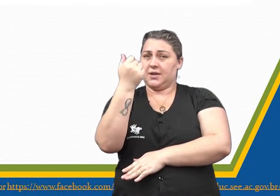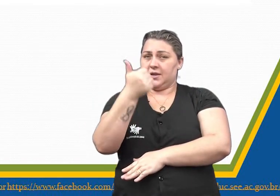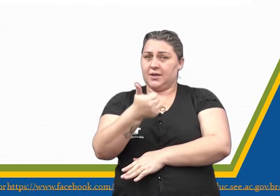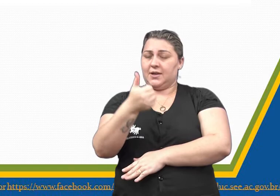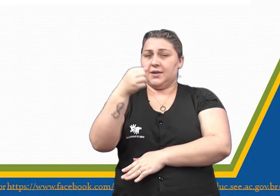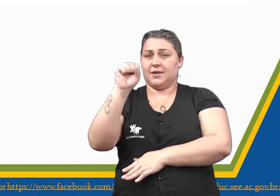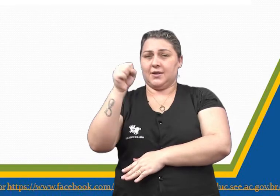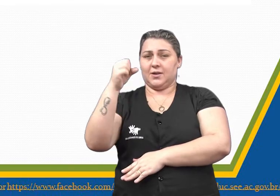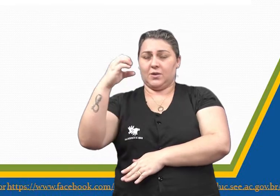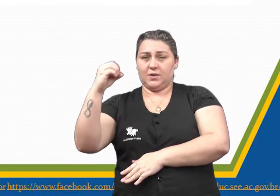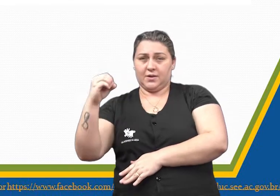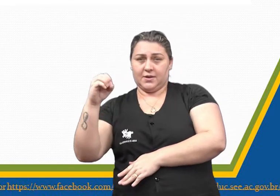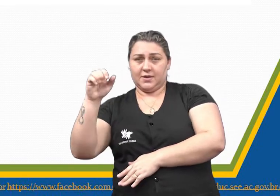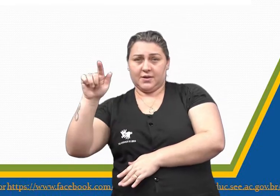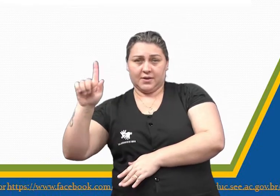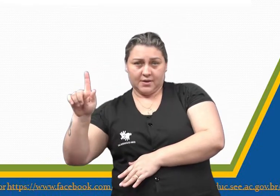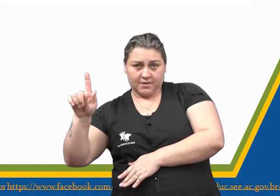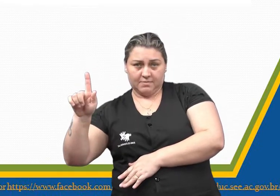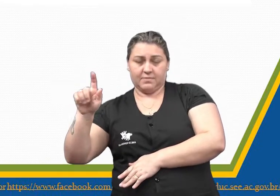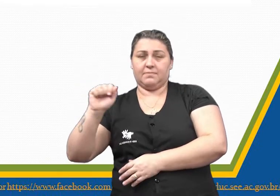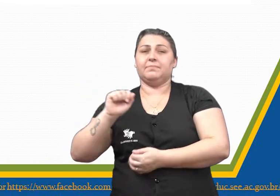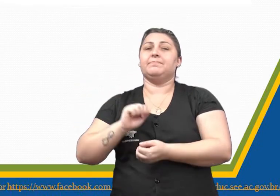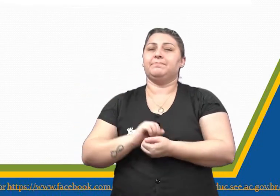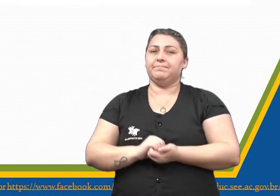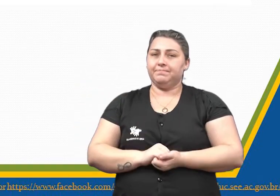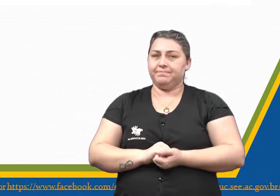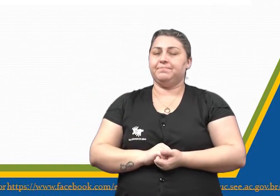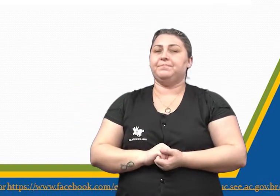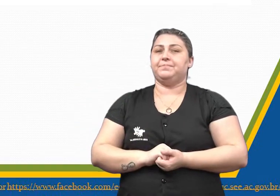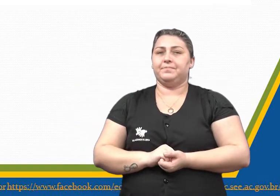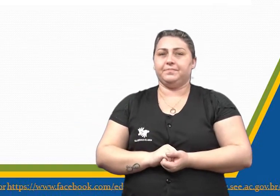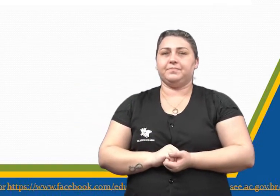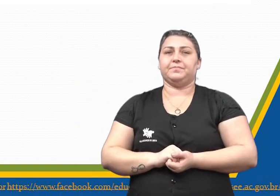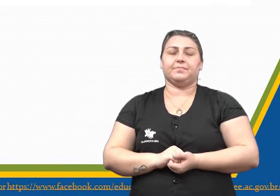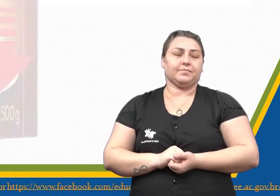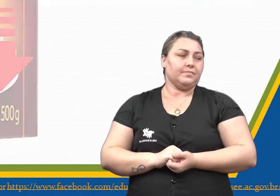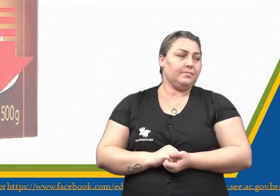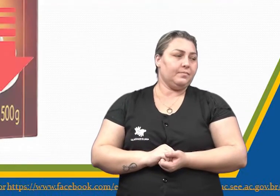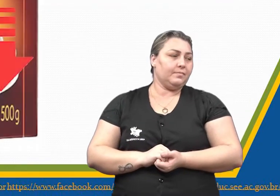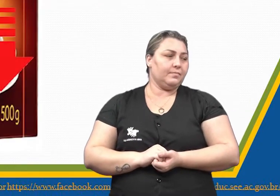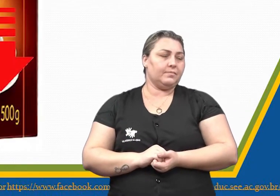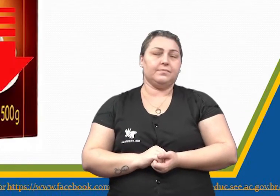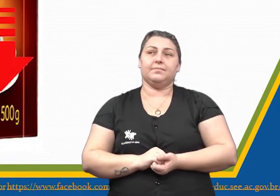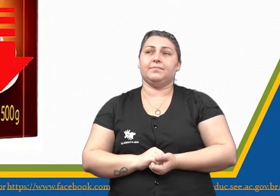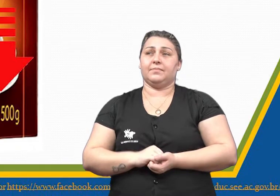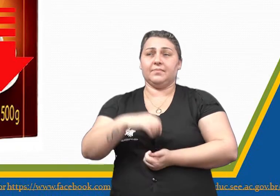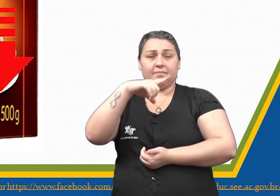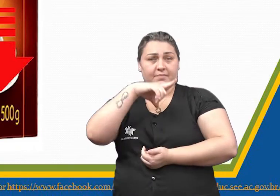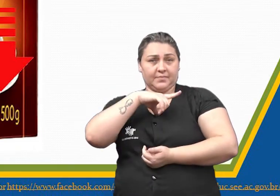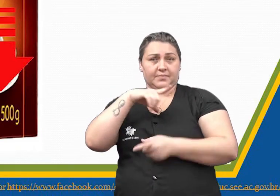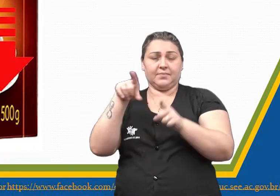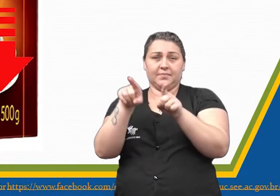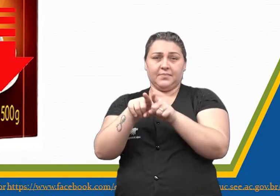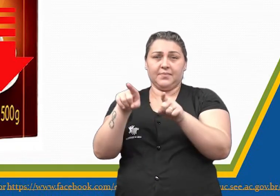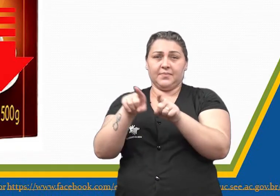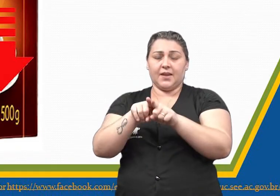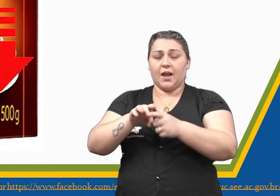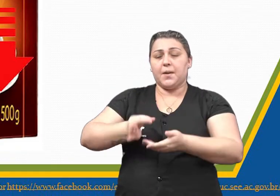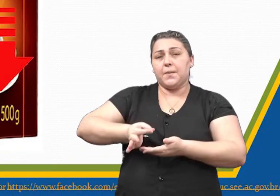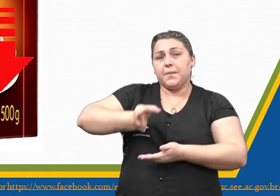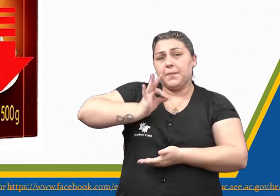tem 180 gramas, né? 180 gramas. Temos também o pacote